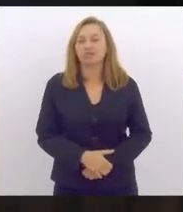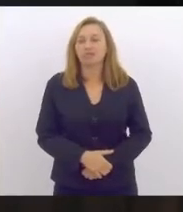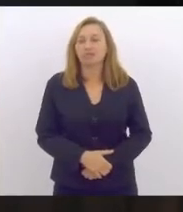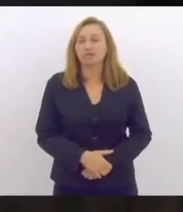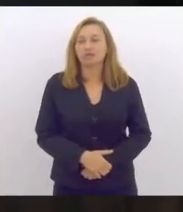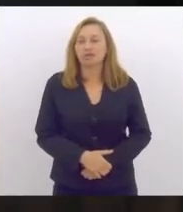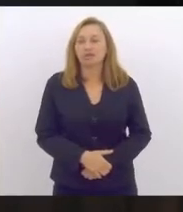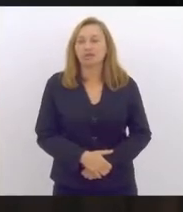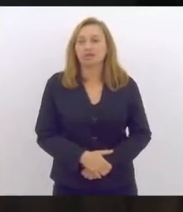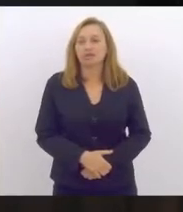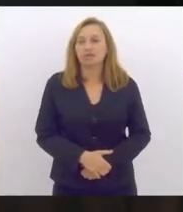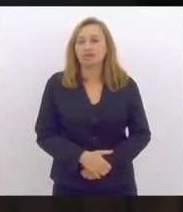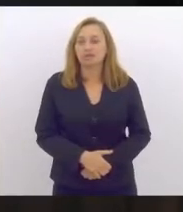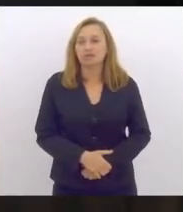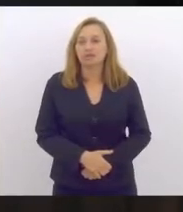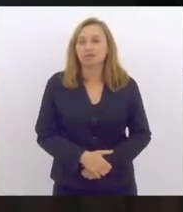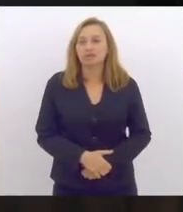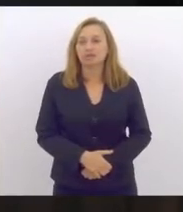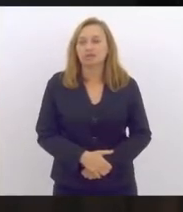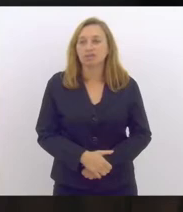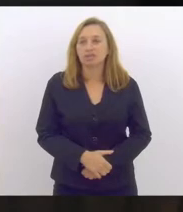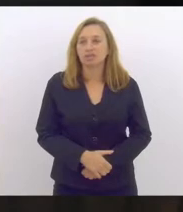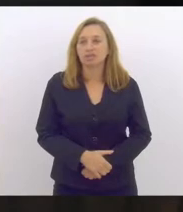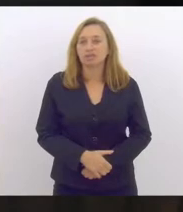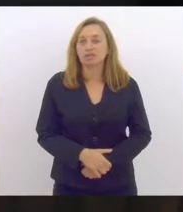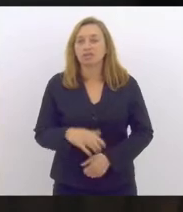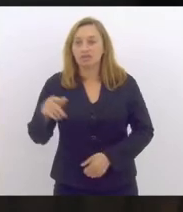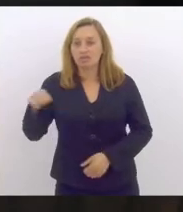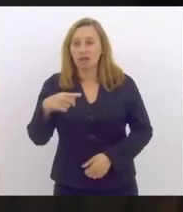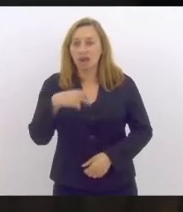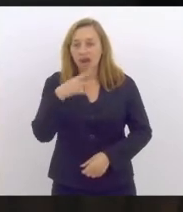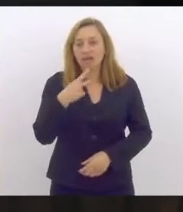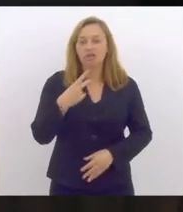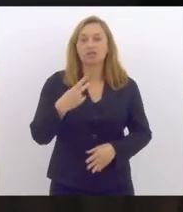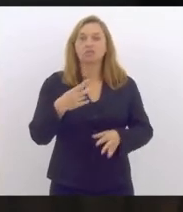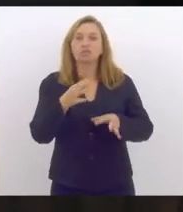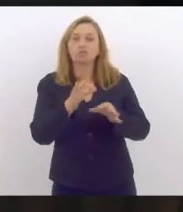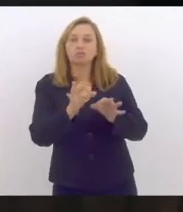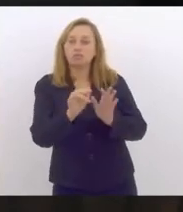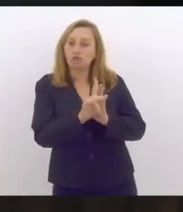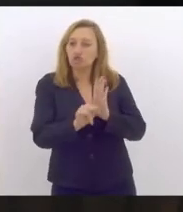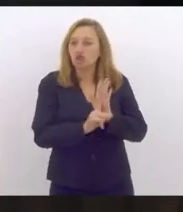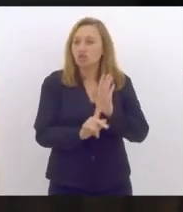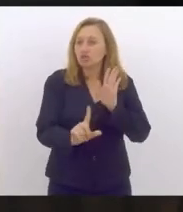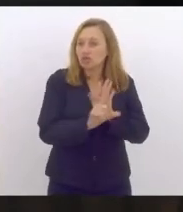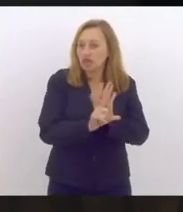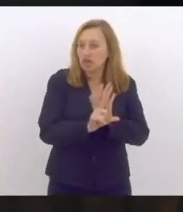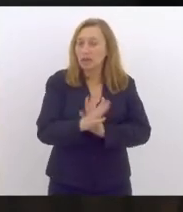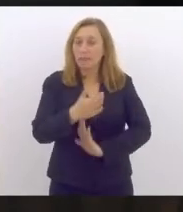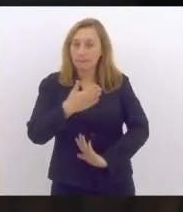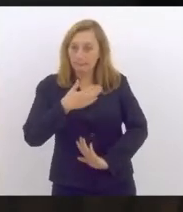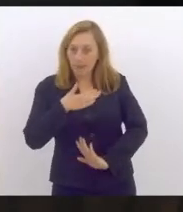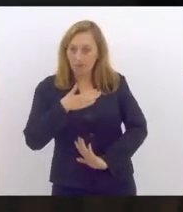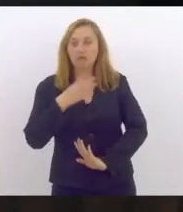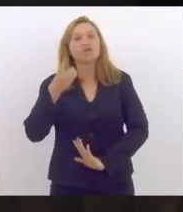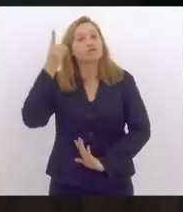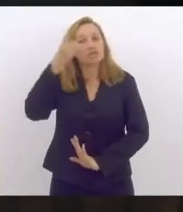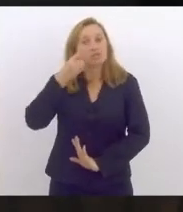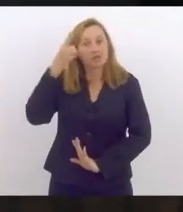e eles vieram para tratar sobre um projeto de lei de minha autoria e do